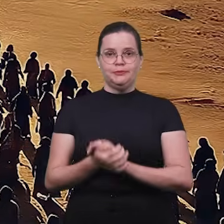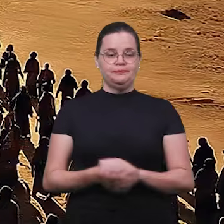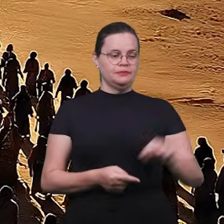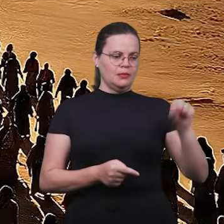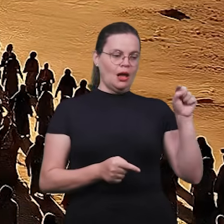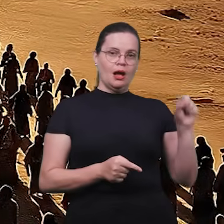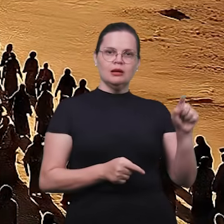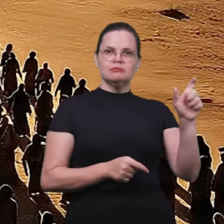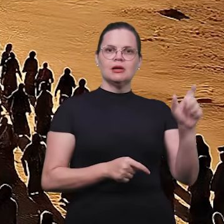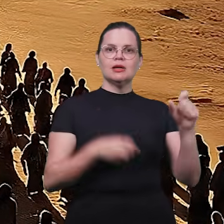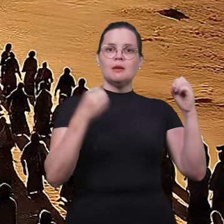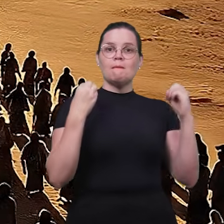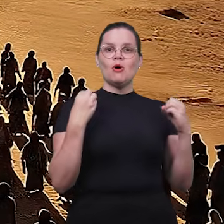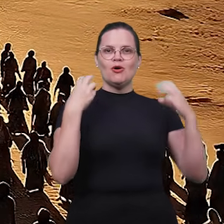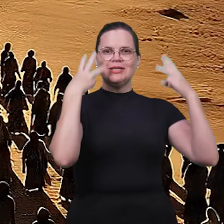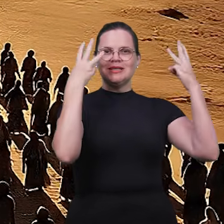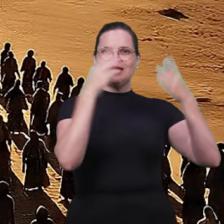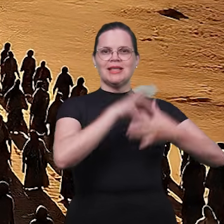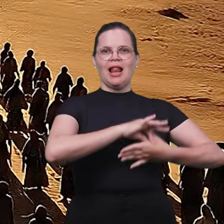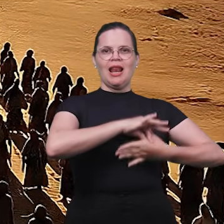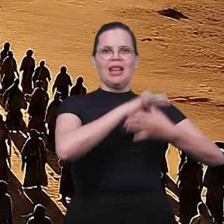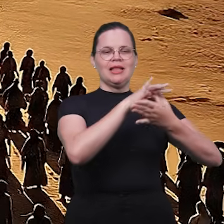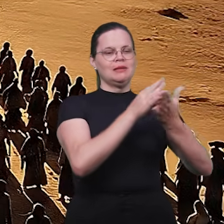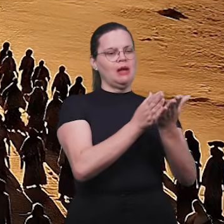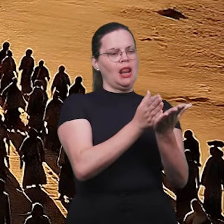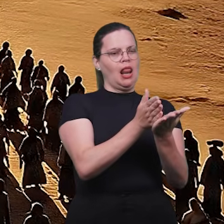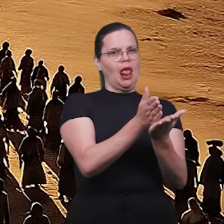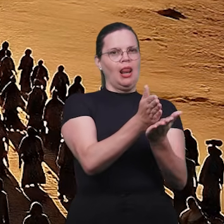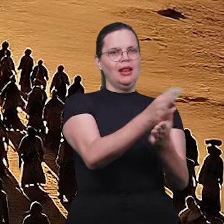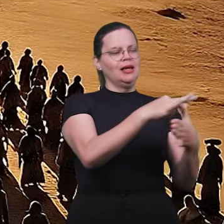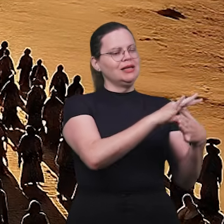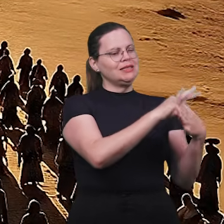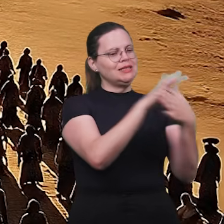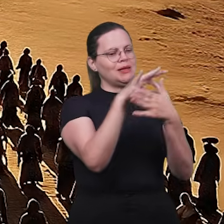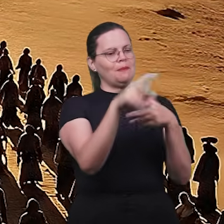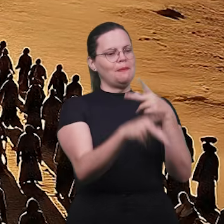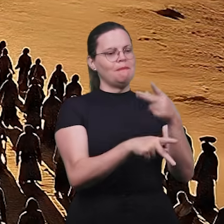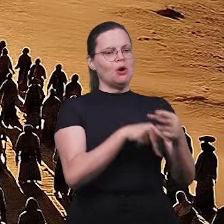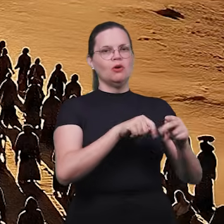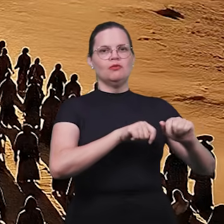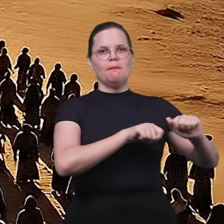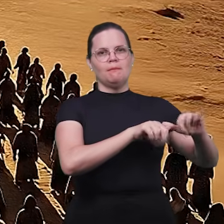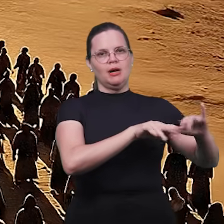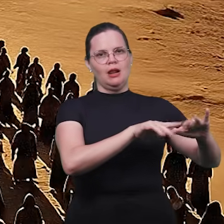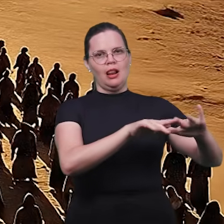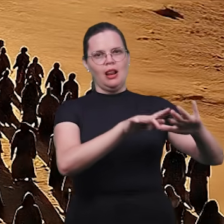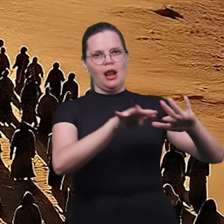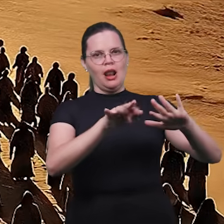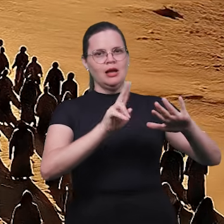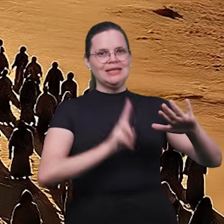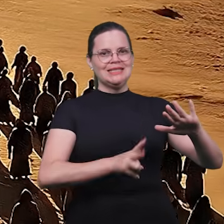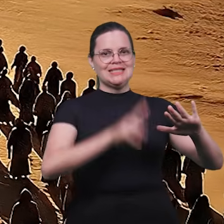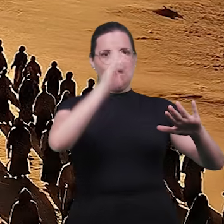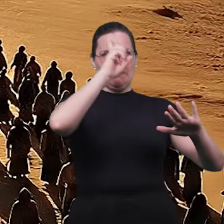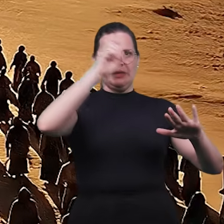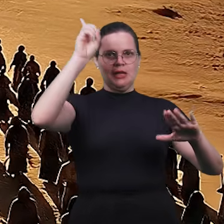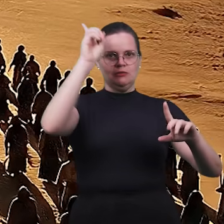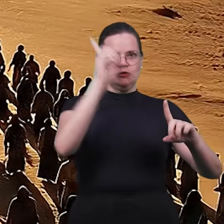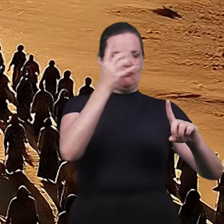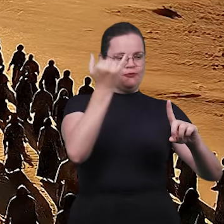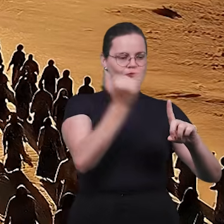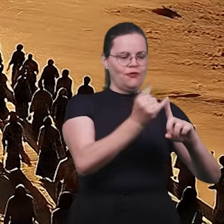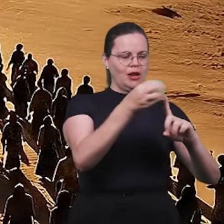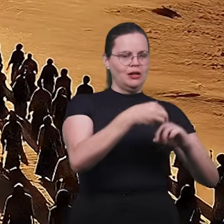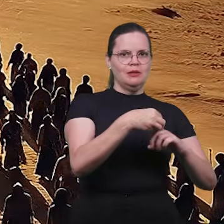líder para conduzir o seu povo pelo deserto sob a governança e a direção de Deus. Da mesma forma,